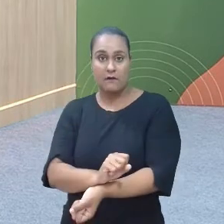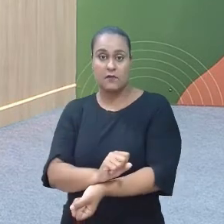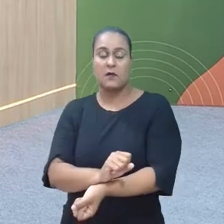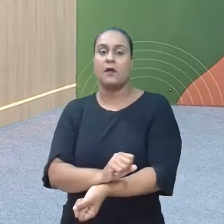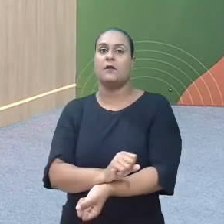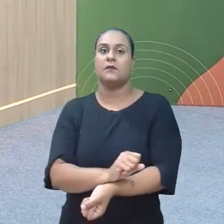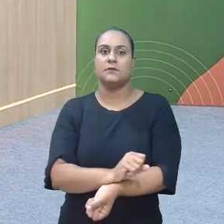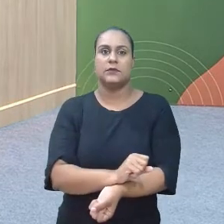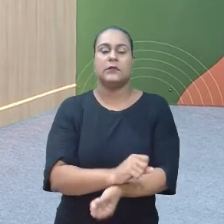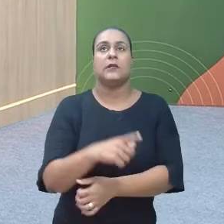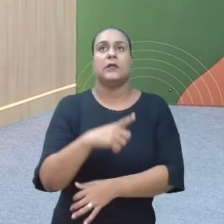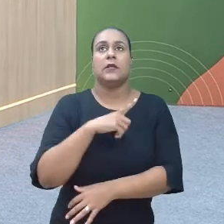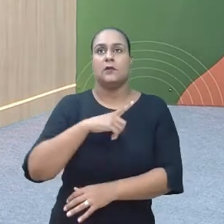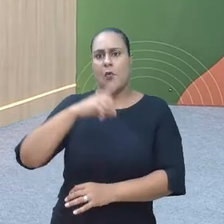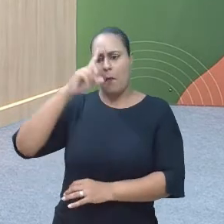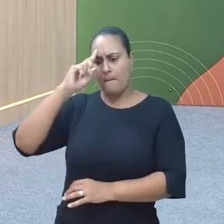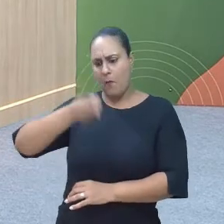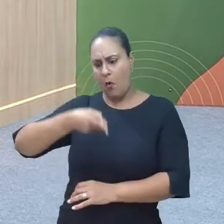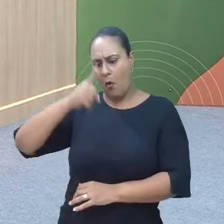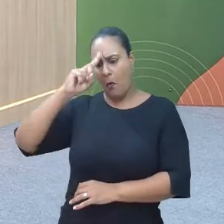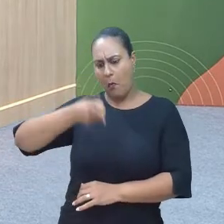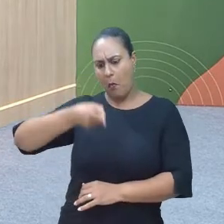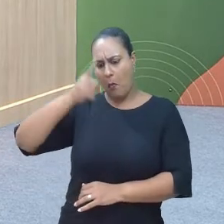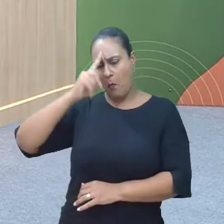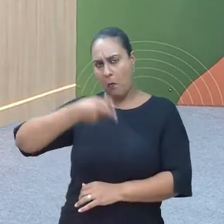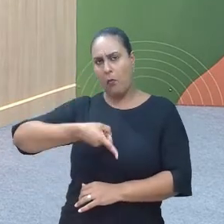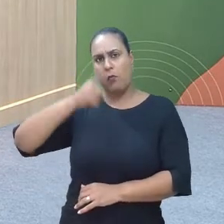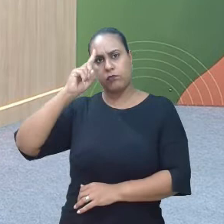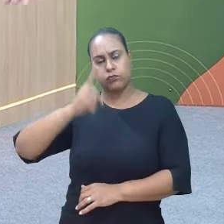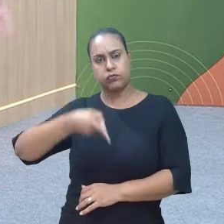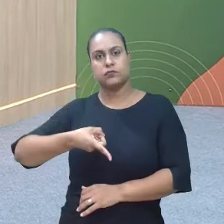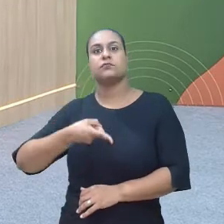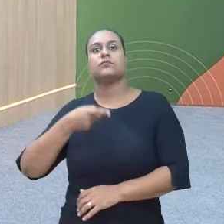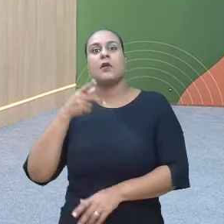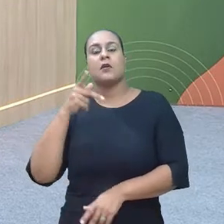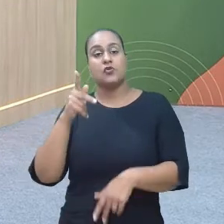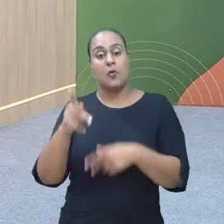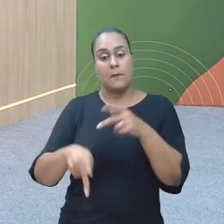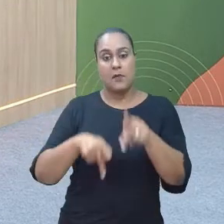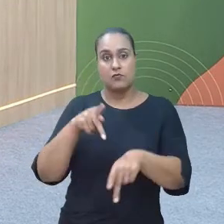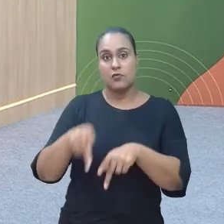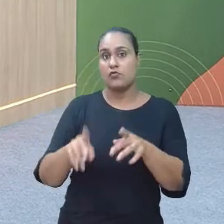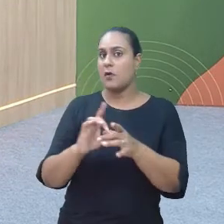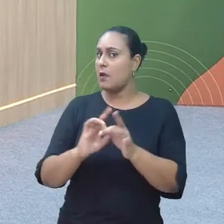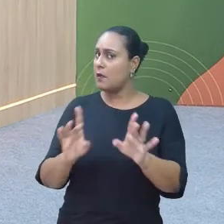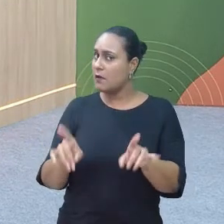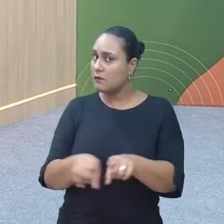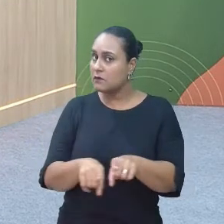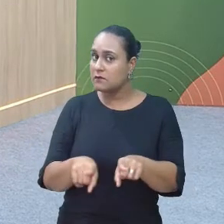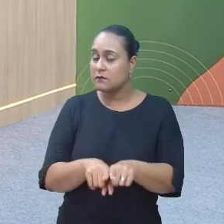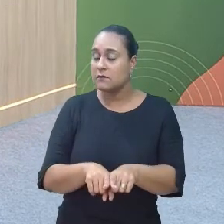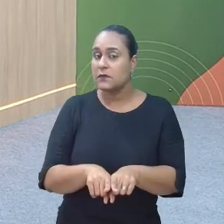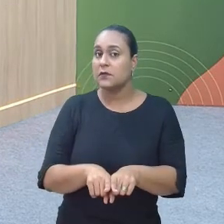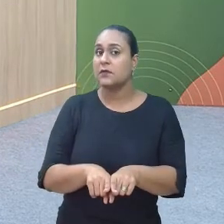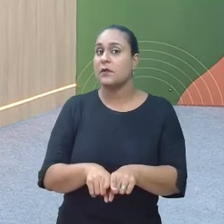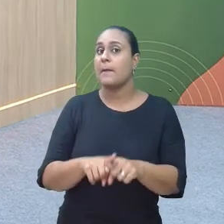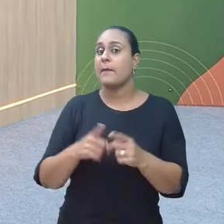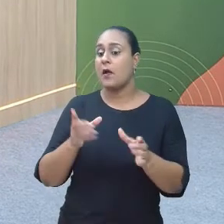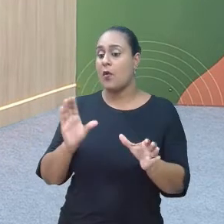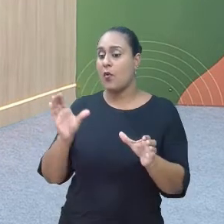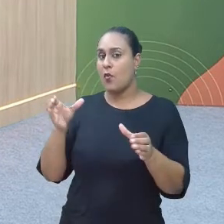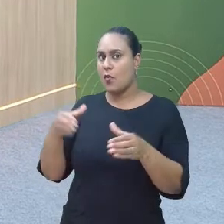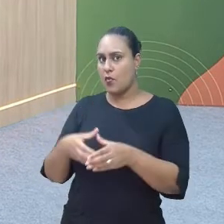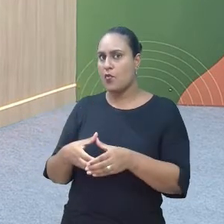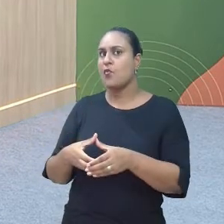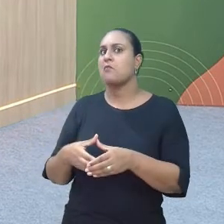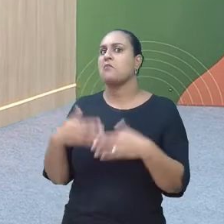né, que tinham uma autoridade muito grande sobre os trabalhadores livres também, tá certo? Então, esse grupo